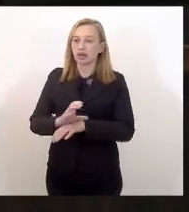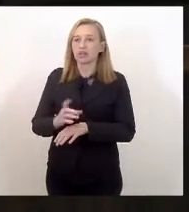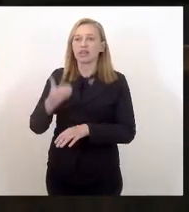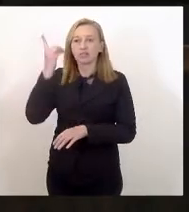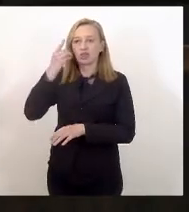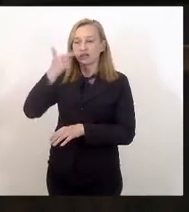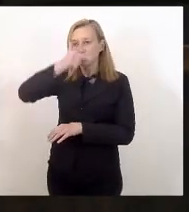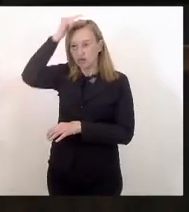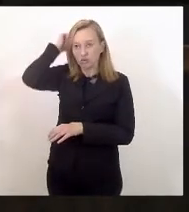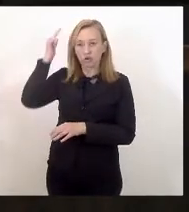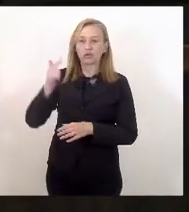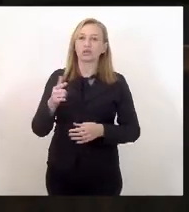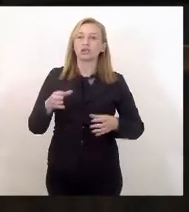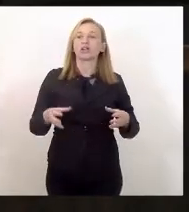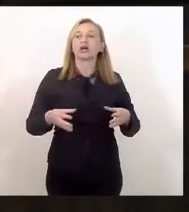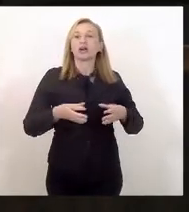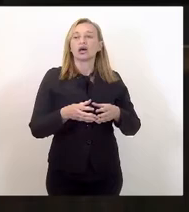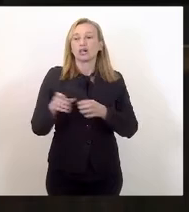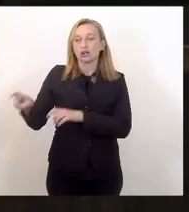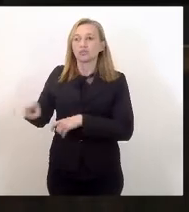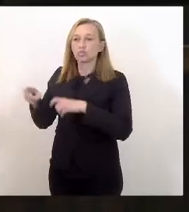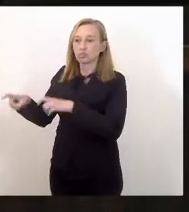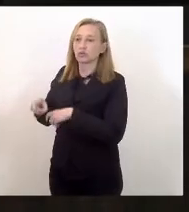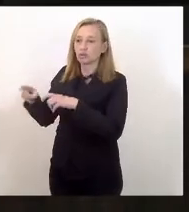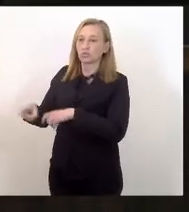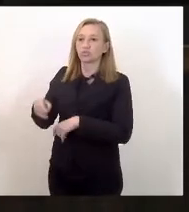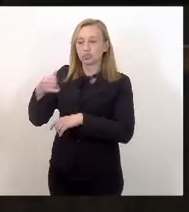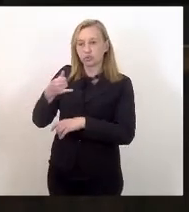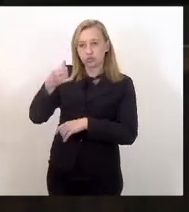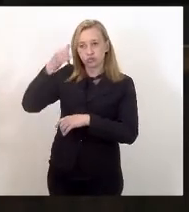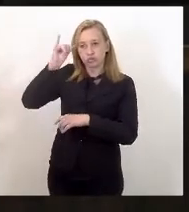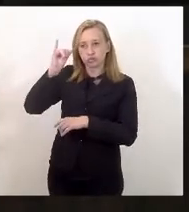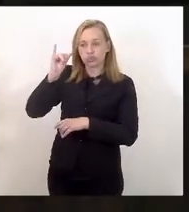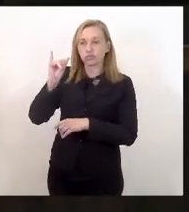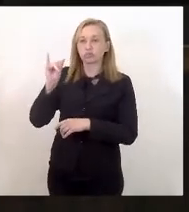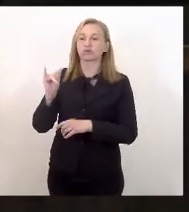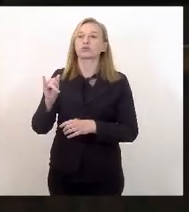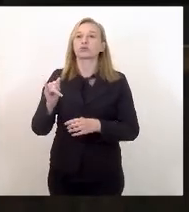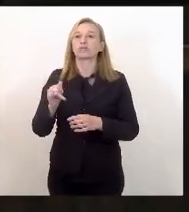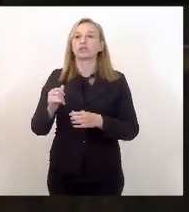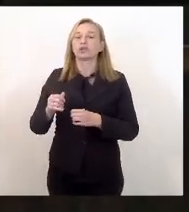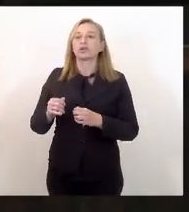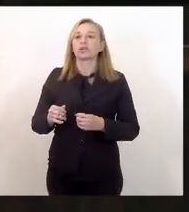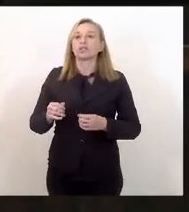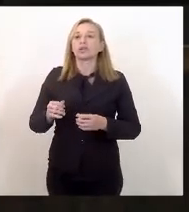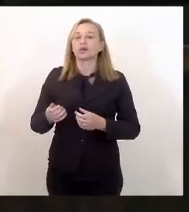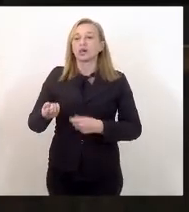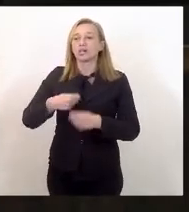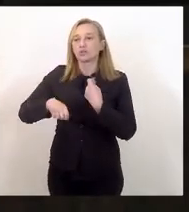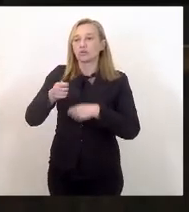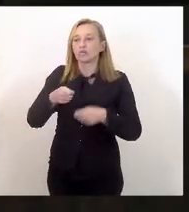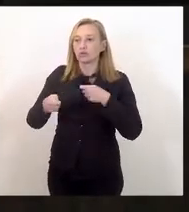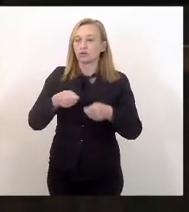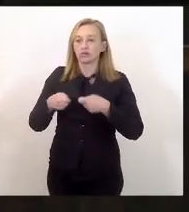Pecuária, Política Rural, Agrária e Pesqueira, favorável com as emendas da CCJ, de Economia, Indústria e Comércio,